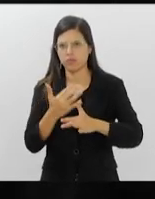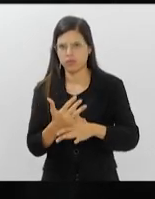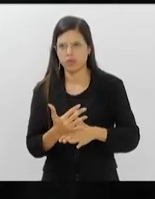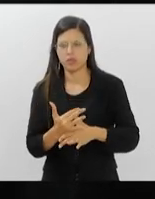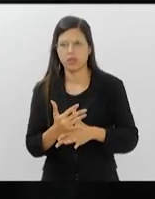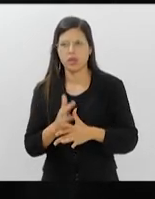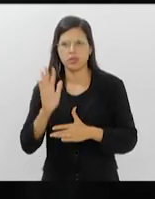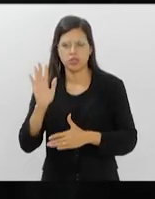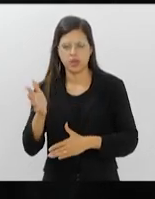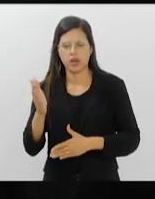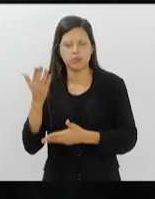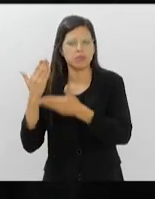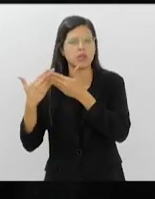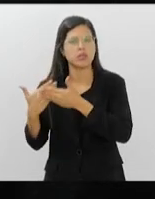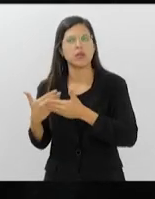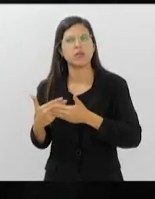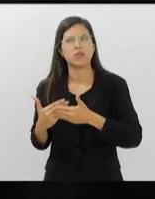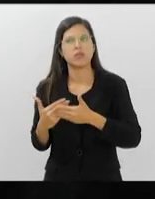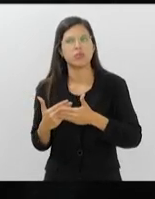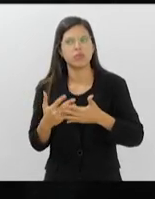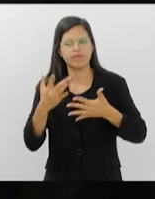uma série